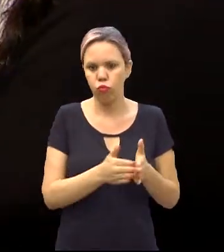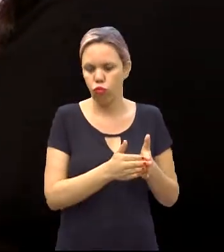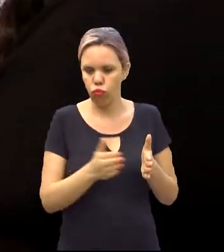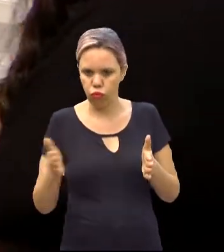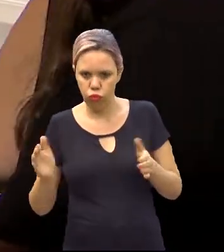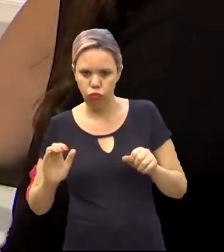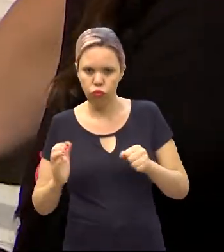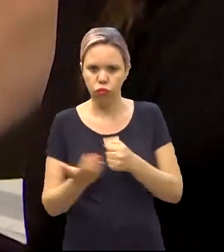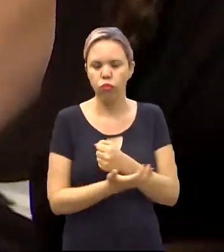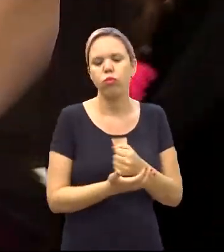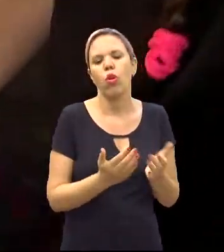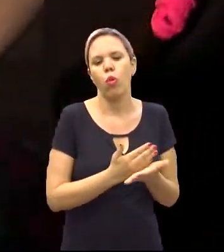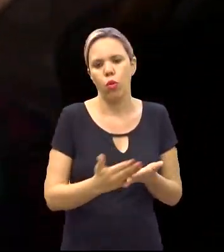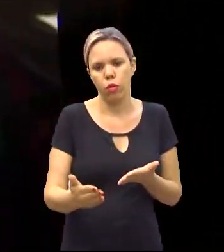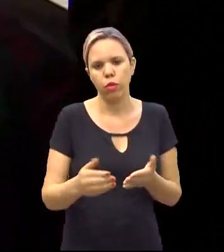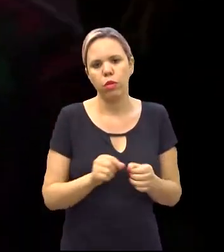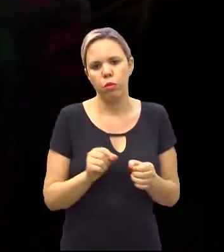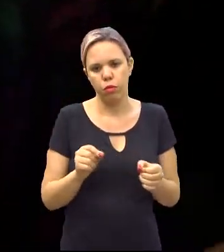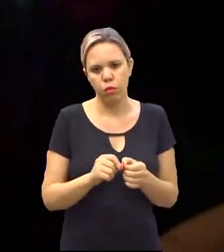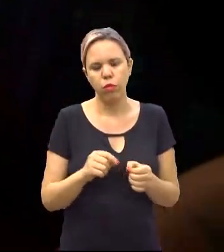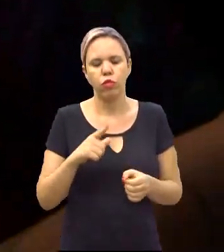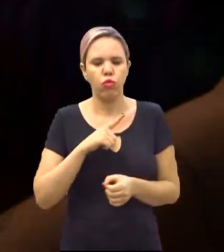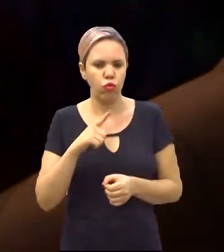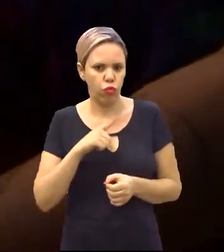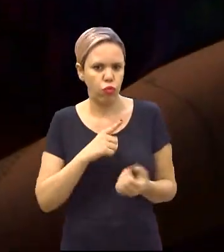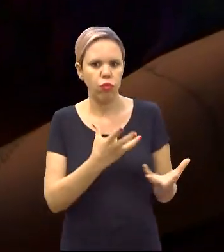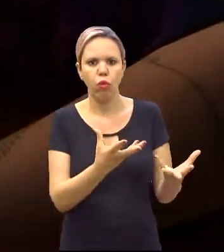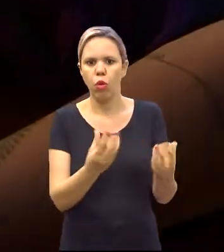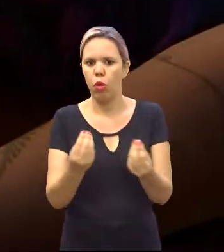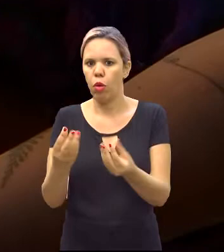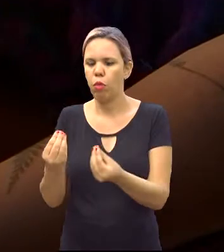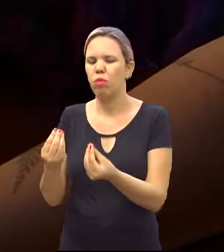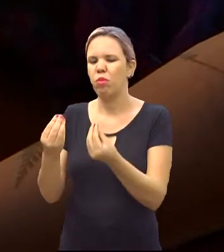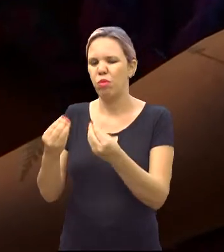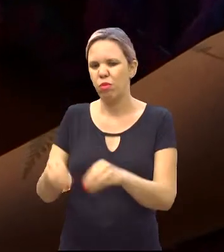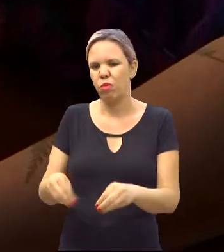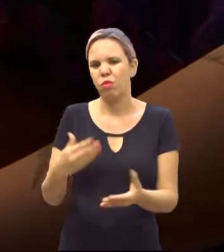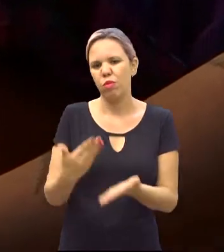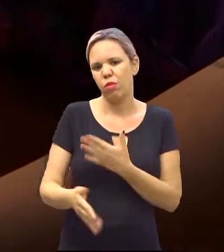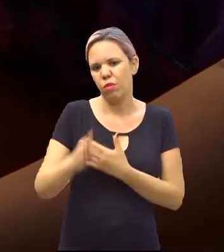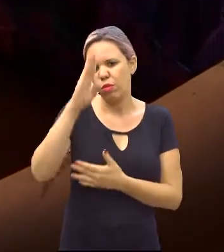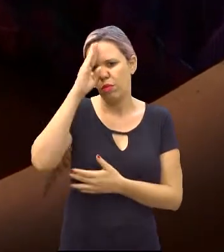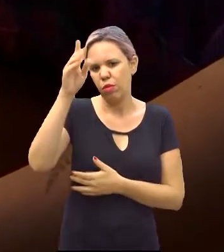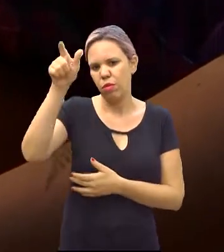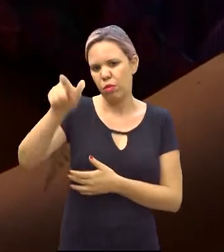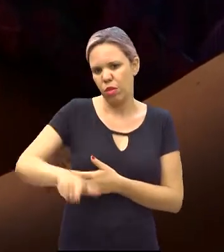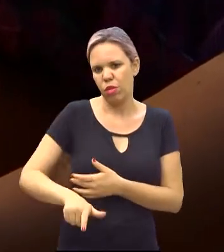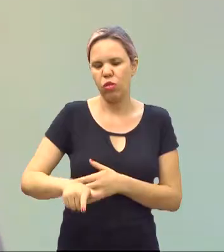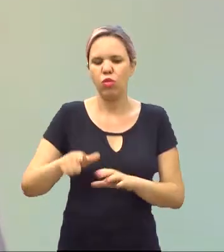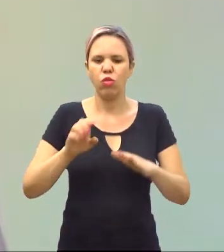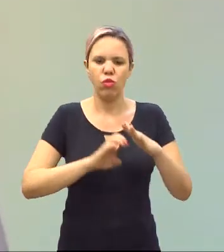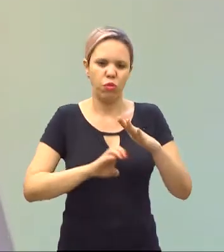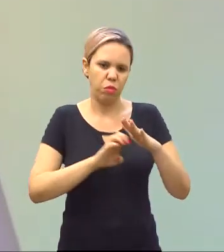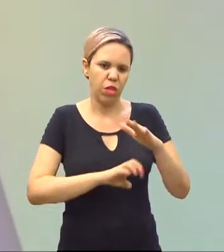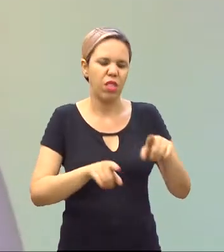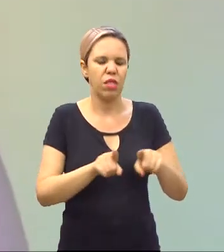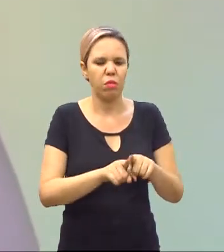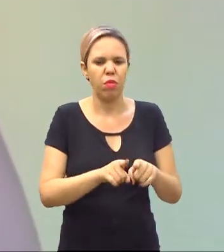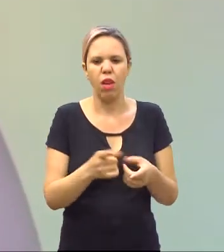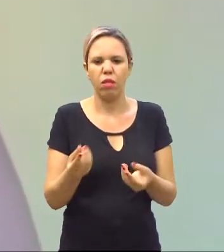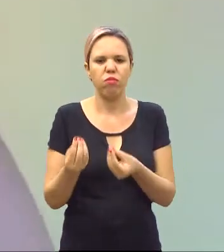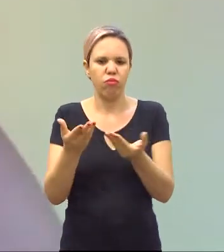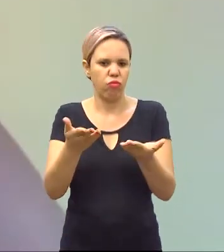durante o período inicial dessa pandemia, nós tivemos bastante perda, principalmente de pessoas jurídicas.